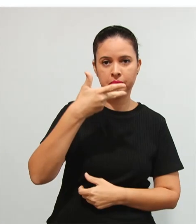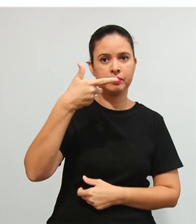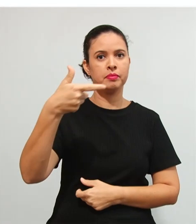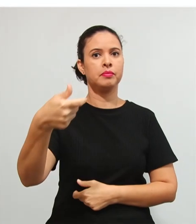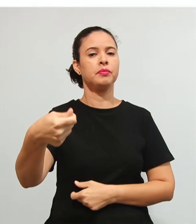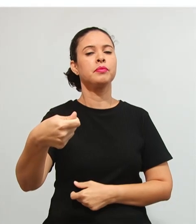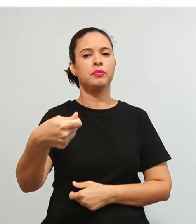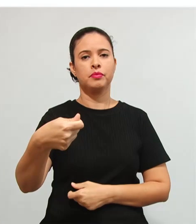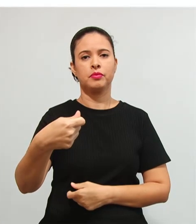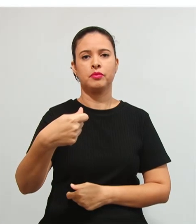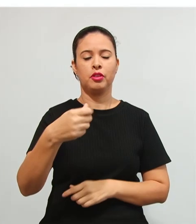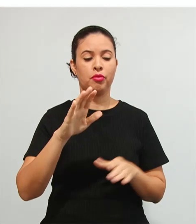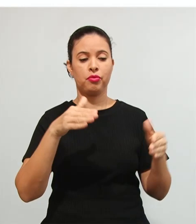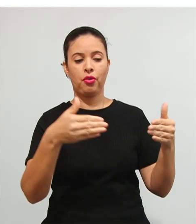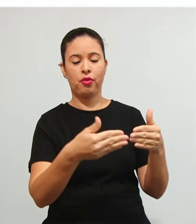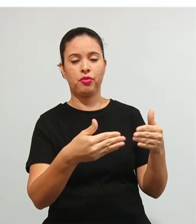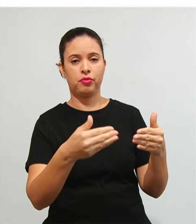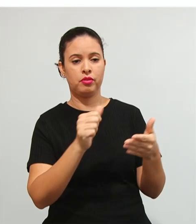atividade em si.